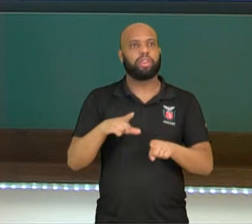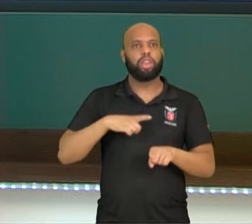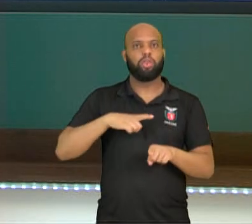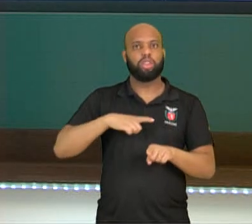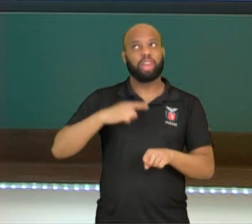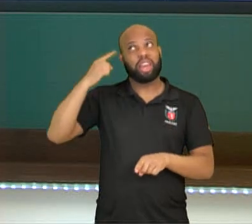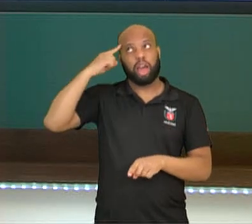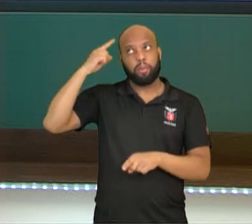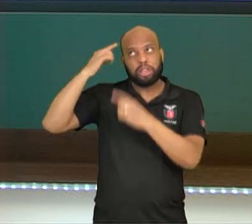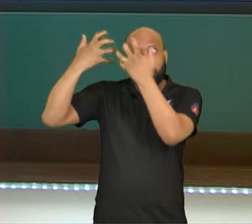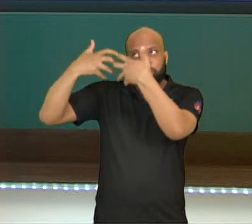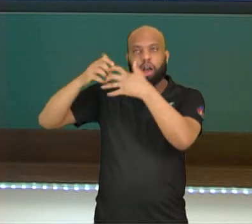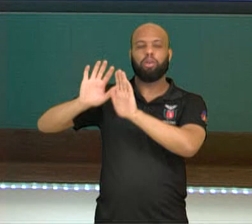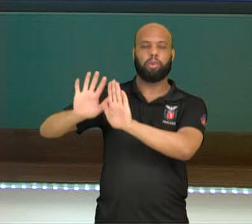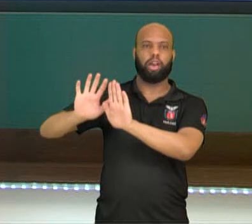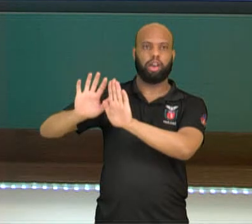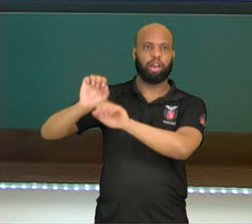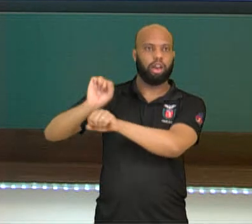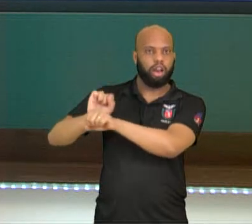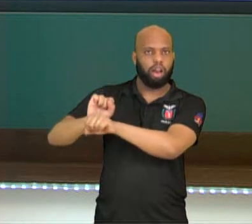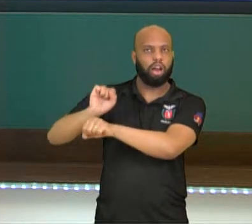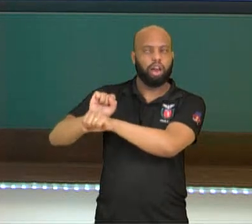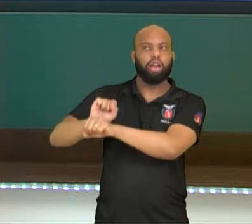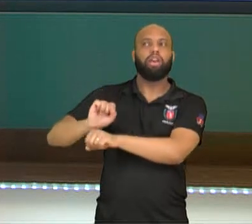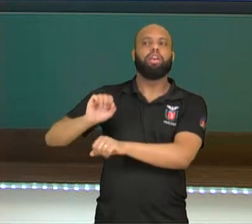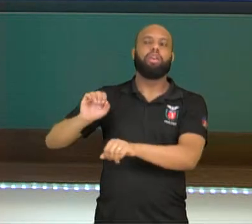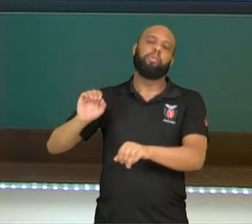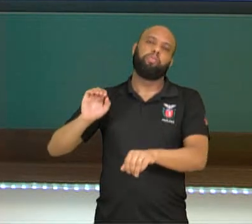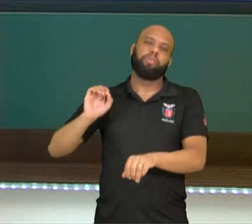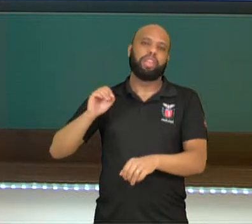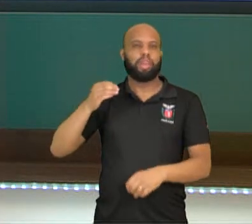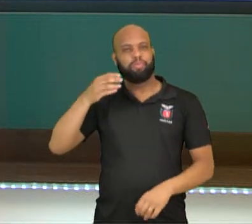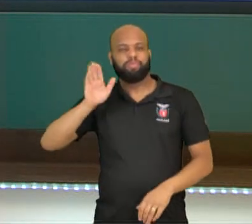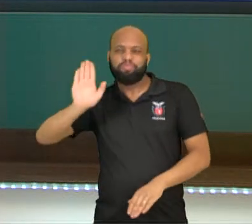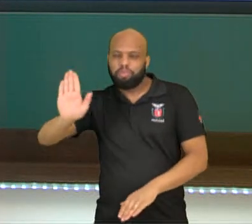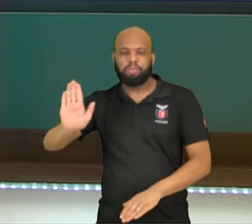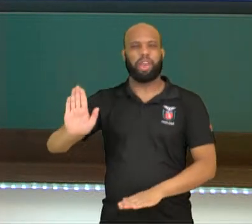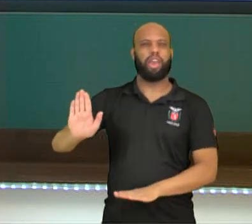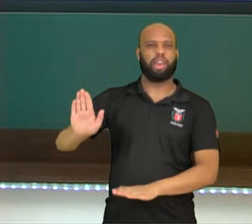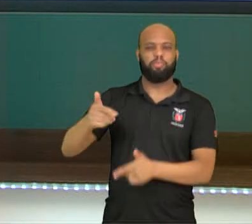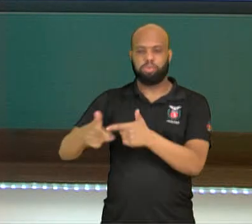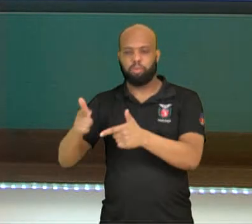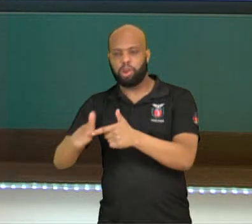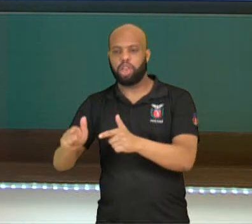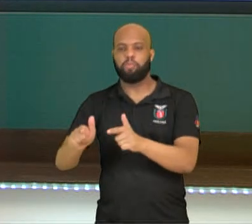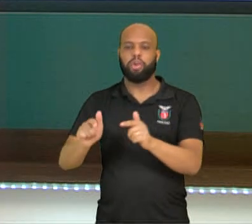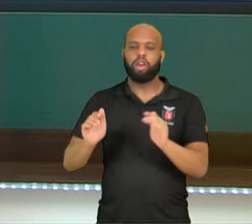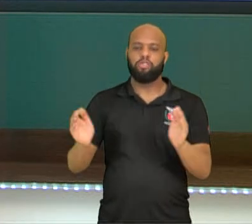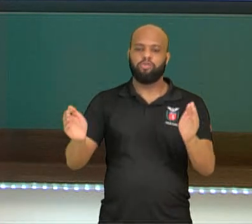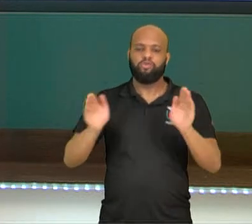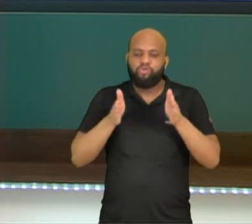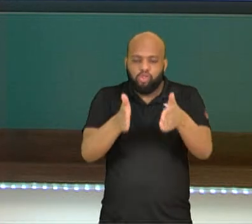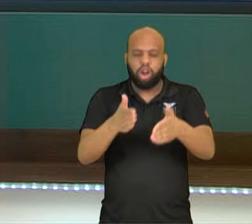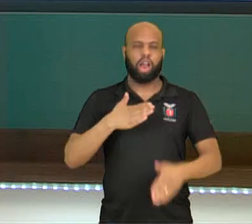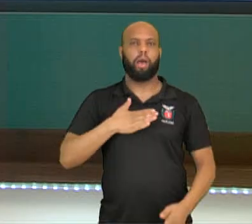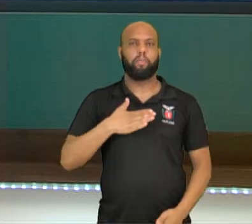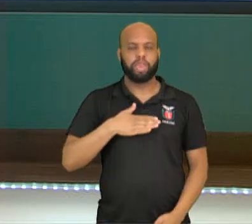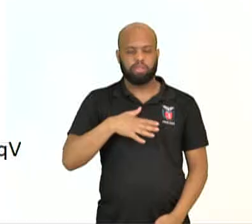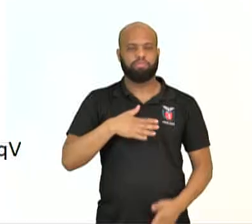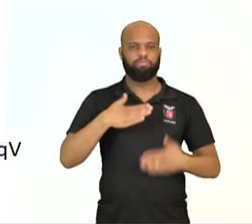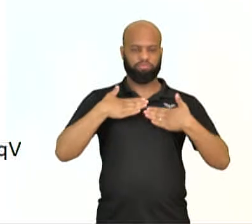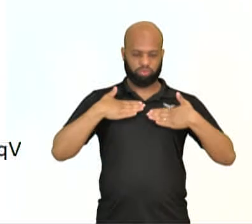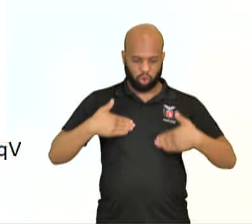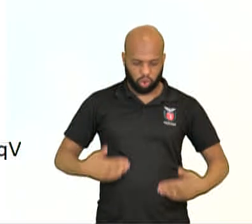atividade mental, tentar esquecer dos problemas e focar mais em mim, na minha introspecção, né? São